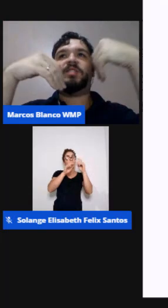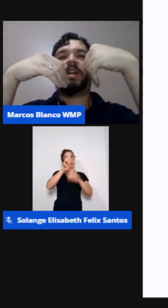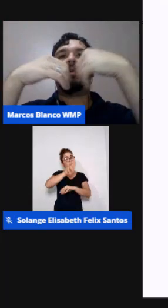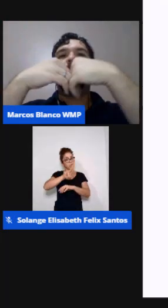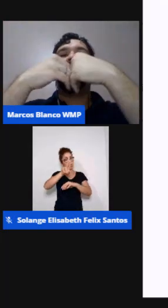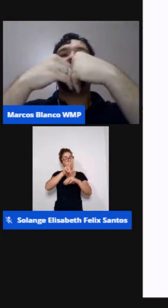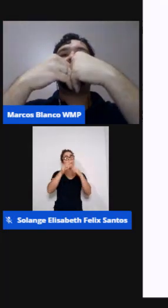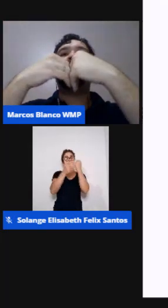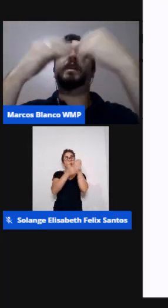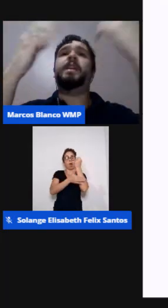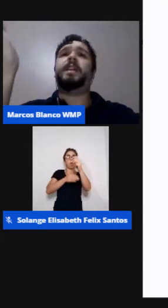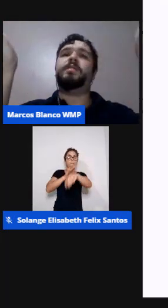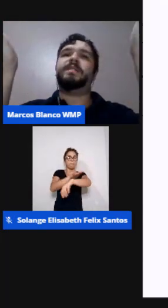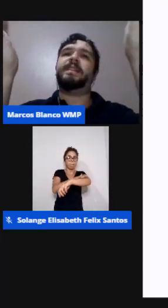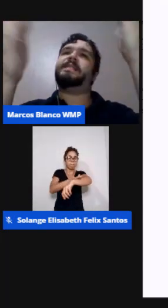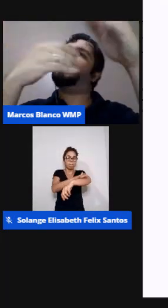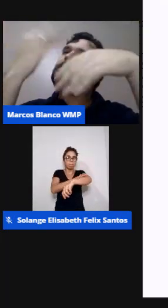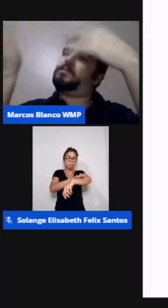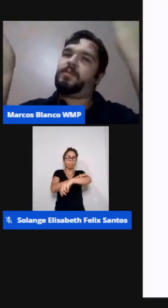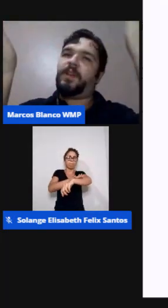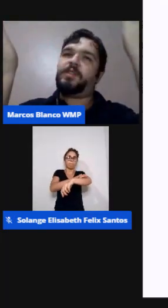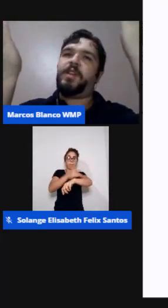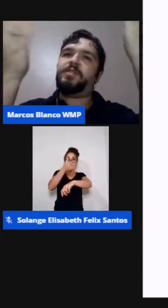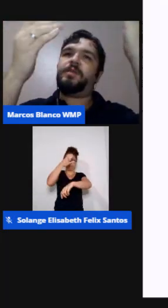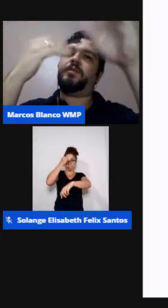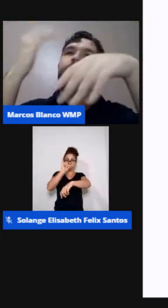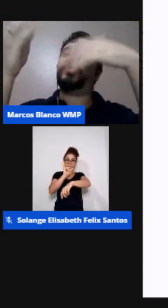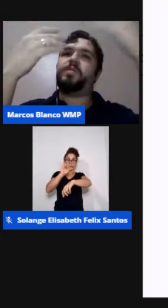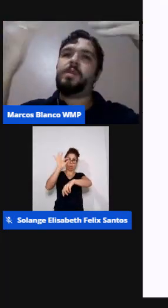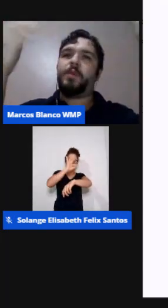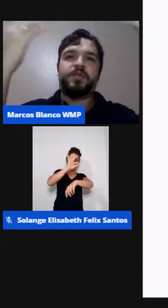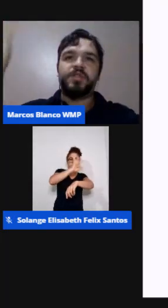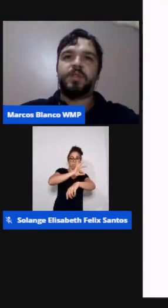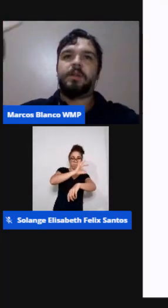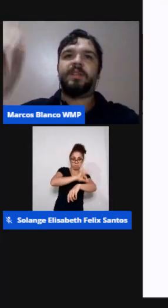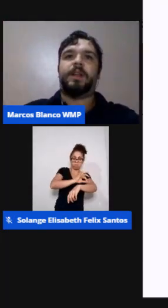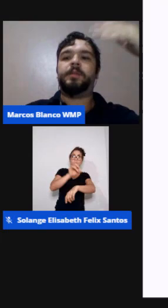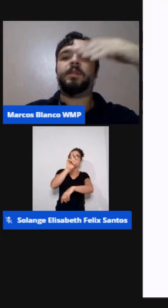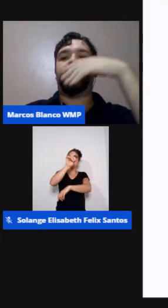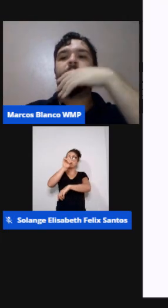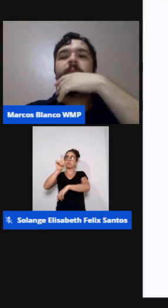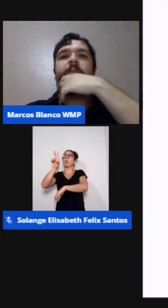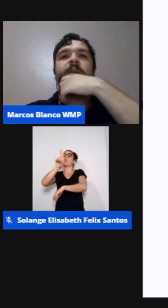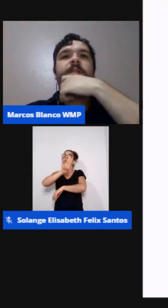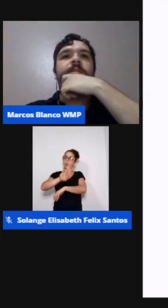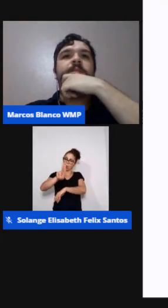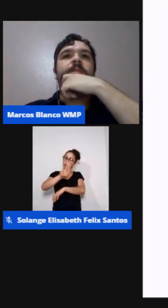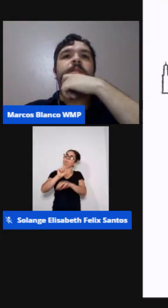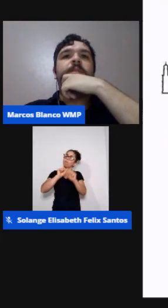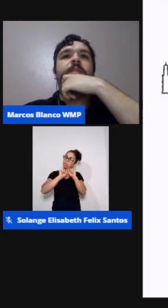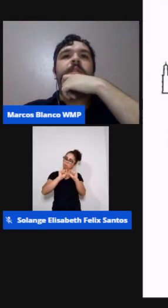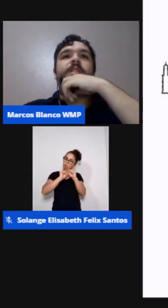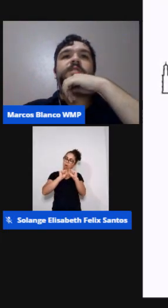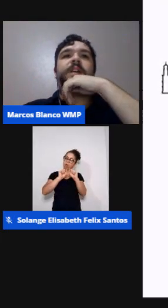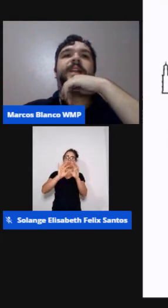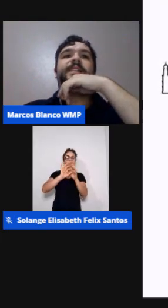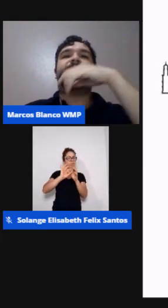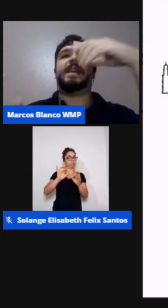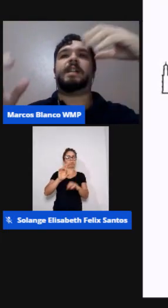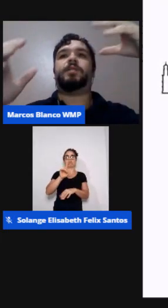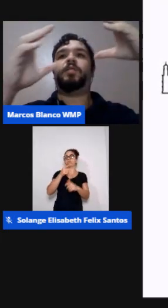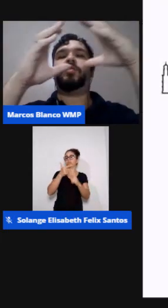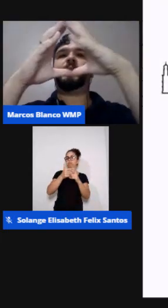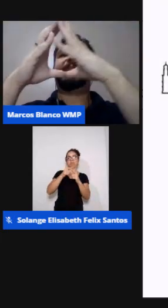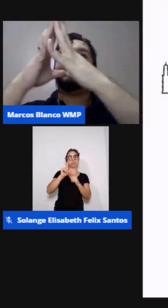usar repelente, indicado pelo médico, quem usa inseticida, infelizmente, pode continuar a usar, não tem problema.